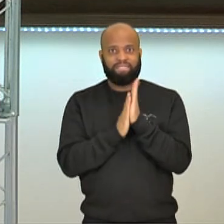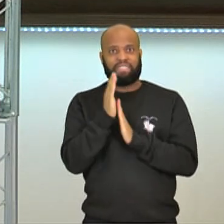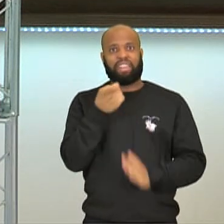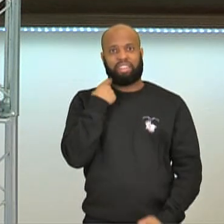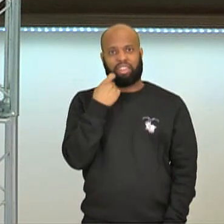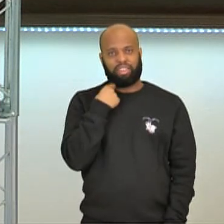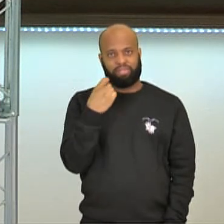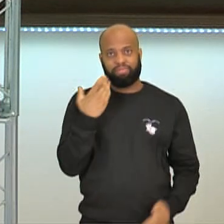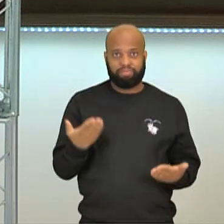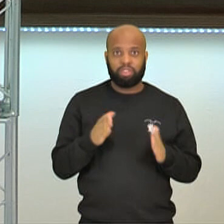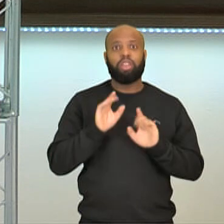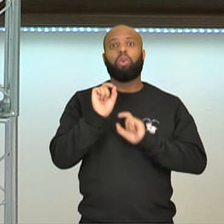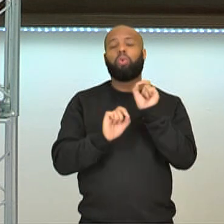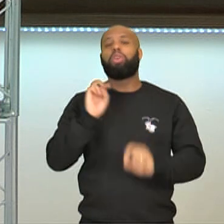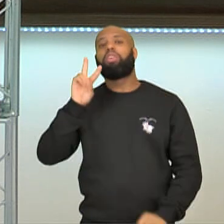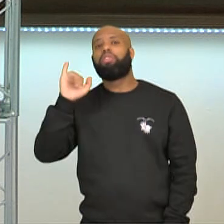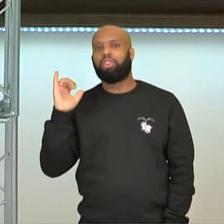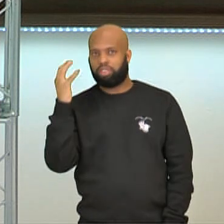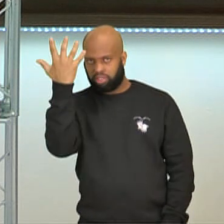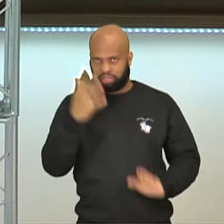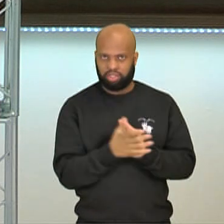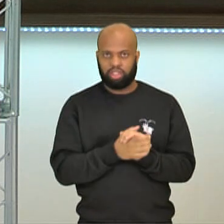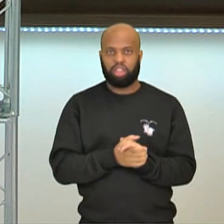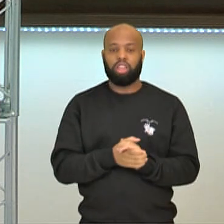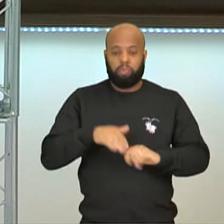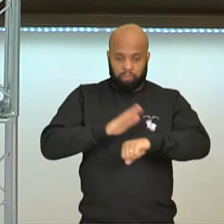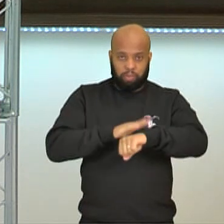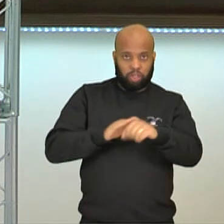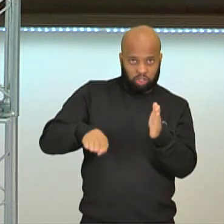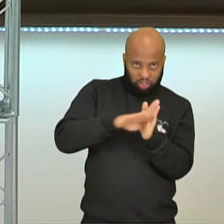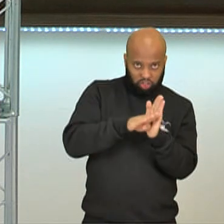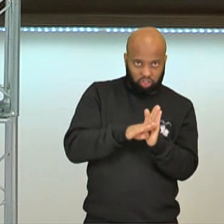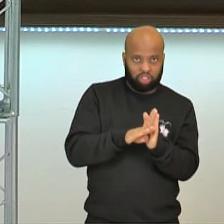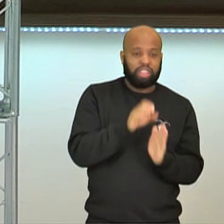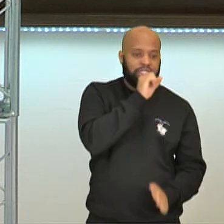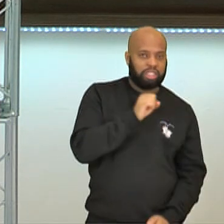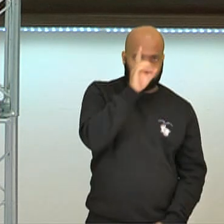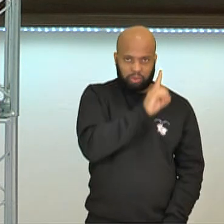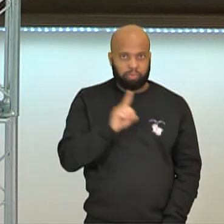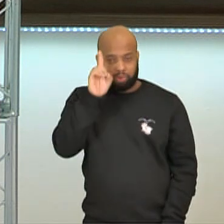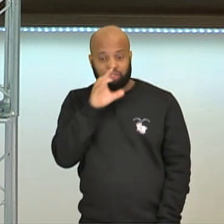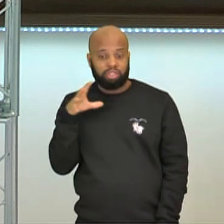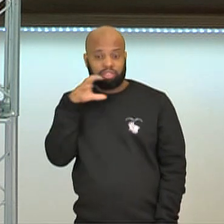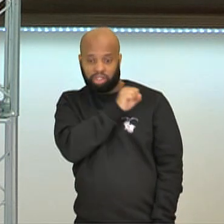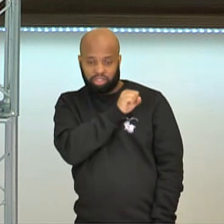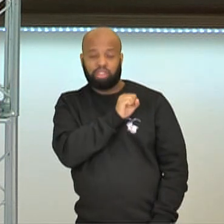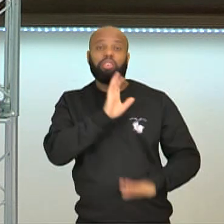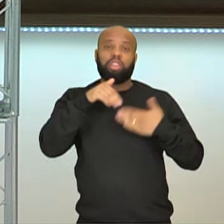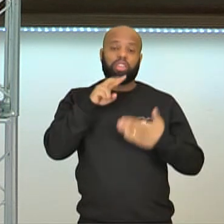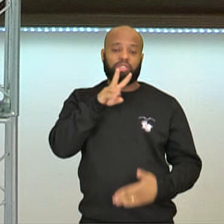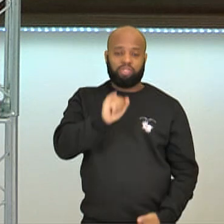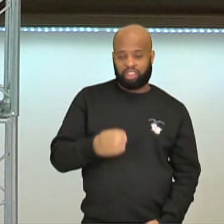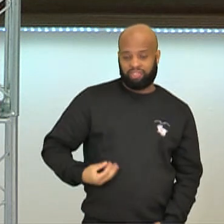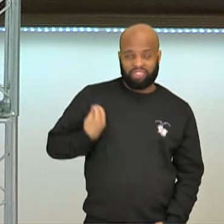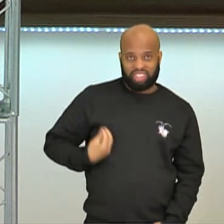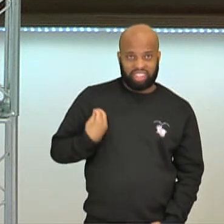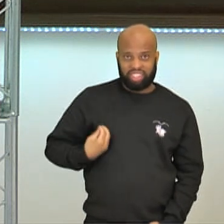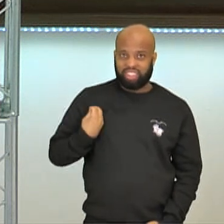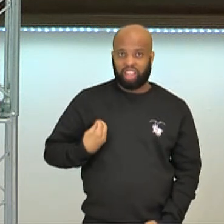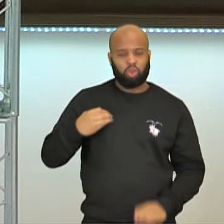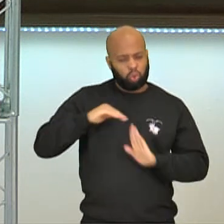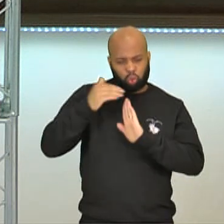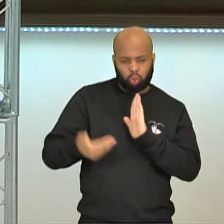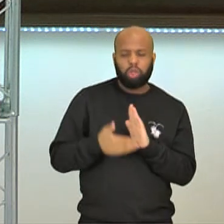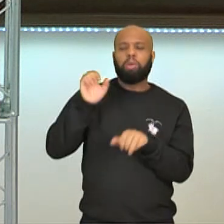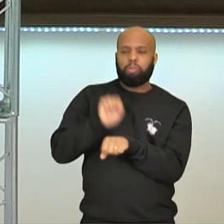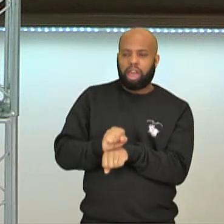sexta-feira, e aí, o que vai acontecer? Chegou o final de semana, vai passar tudo muito rápido e você vai viver uma vida inteira sempre